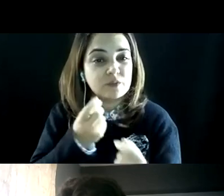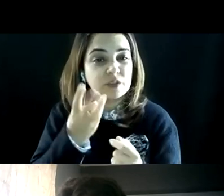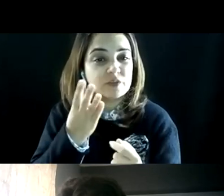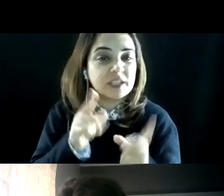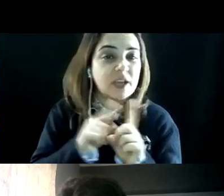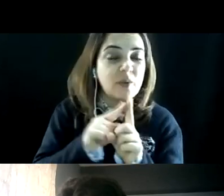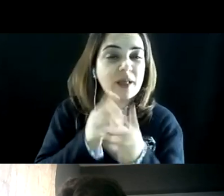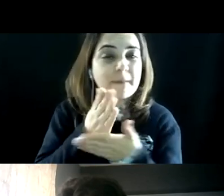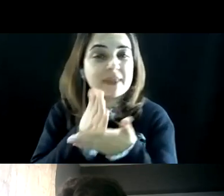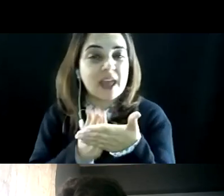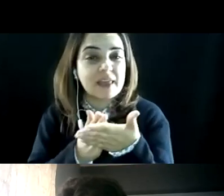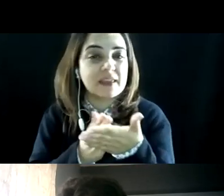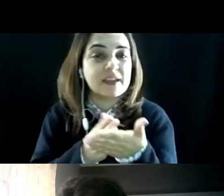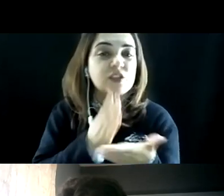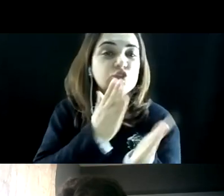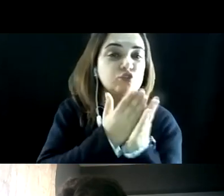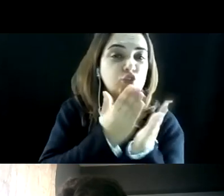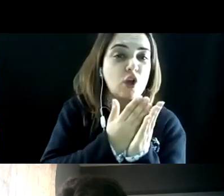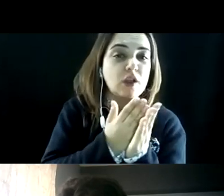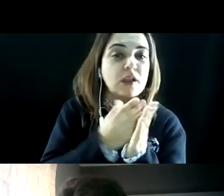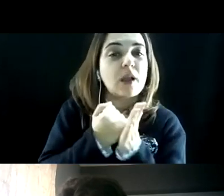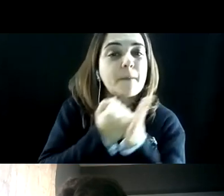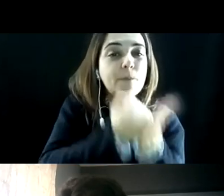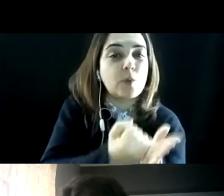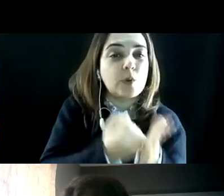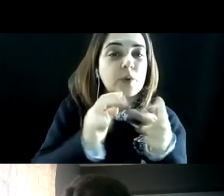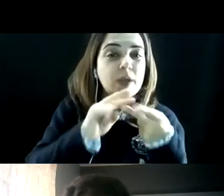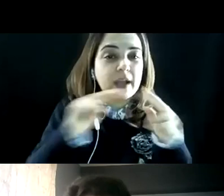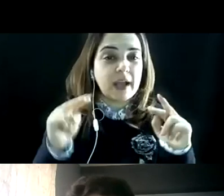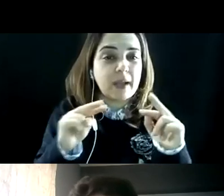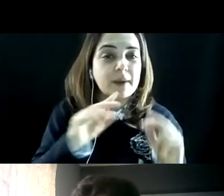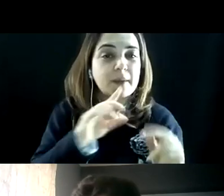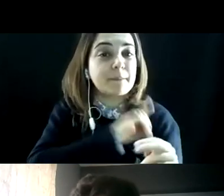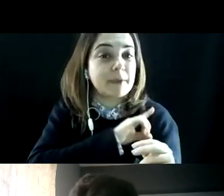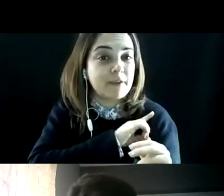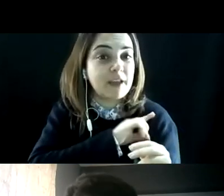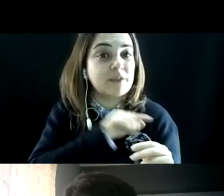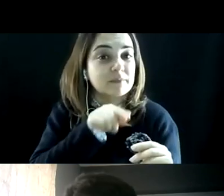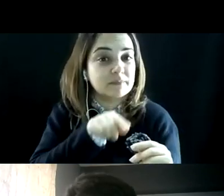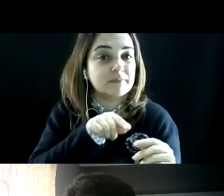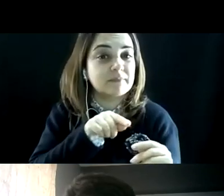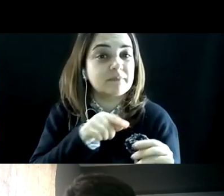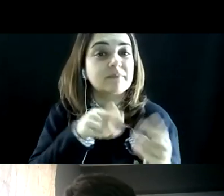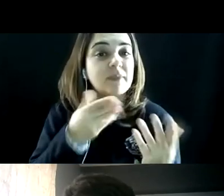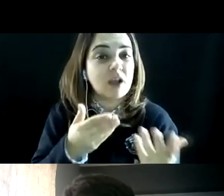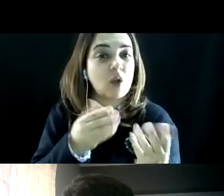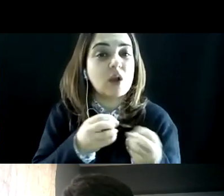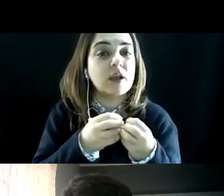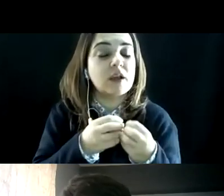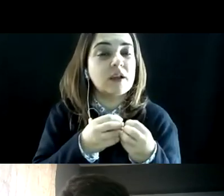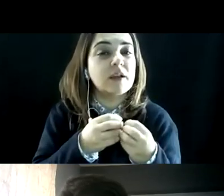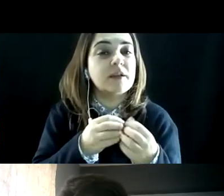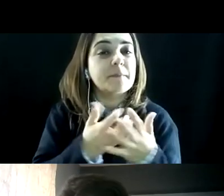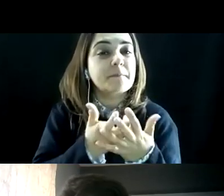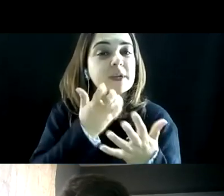são escolas com participações de câmaras e assim, os privados ganharam um peso no ensino profissional que